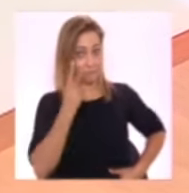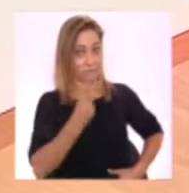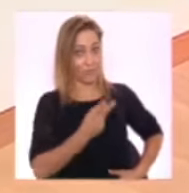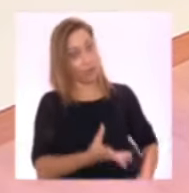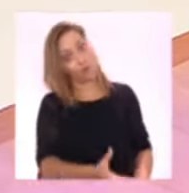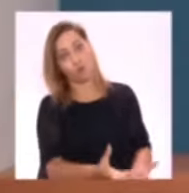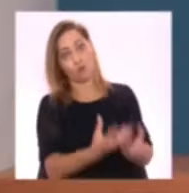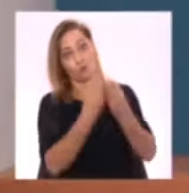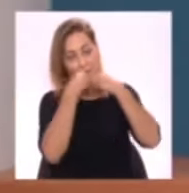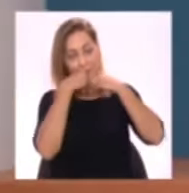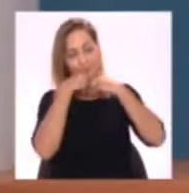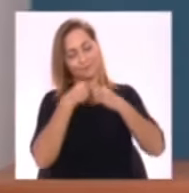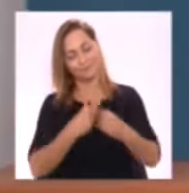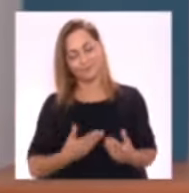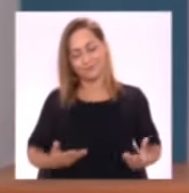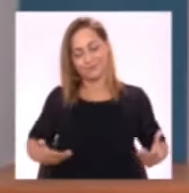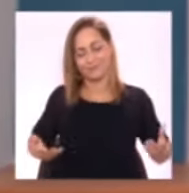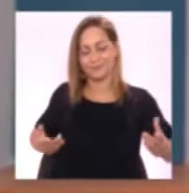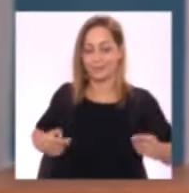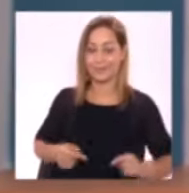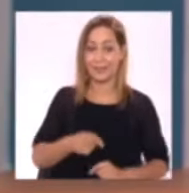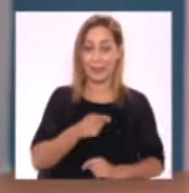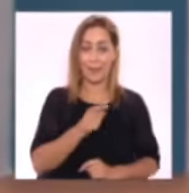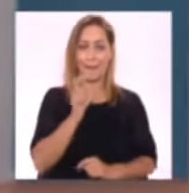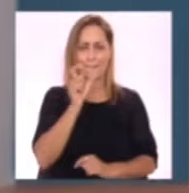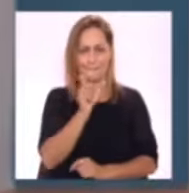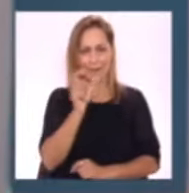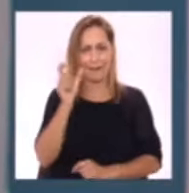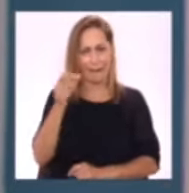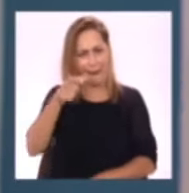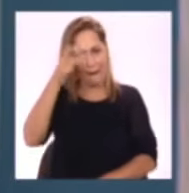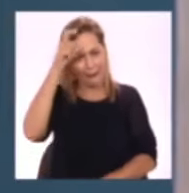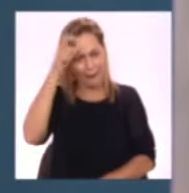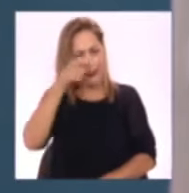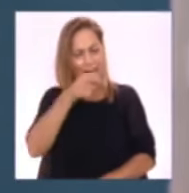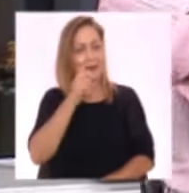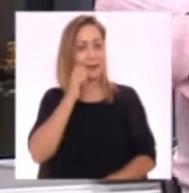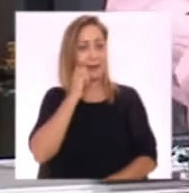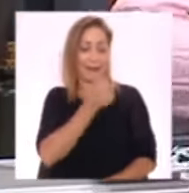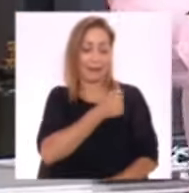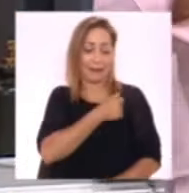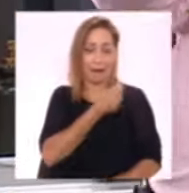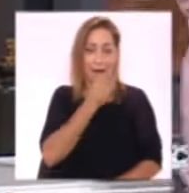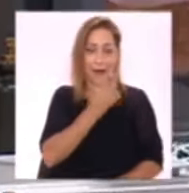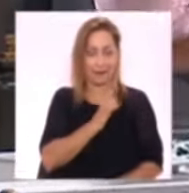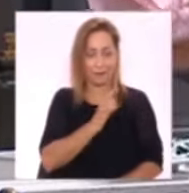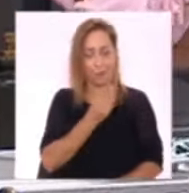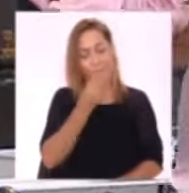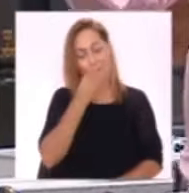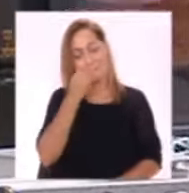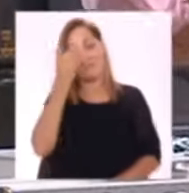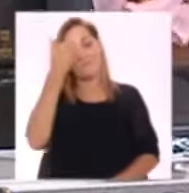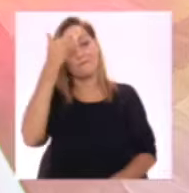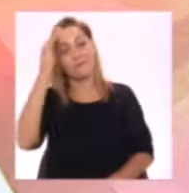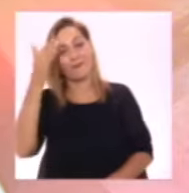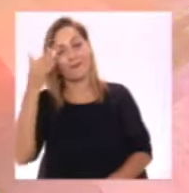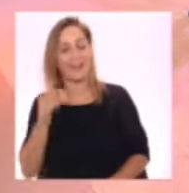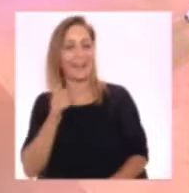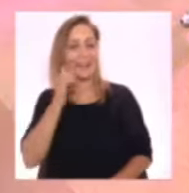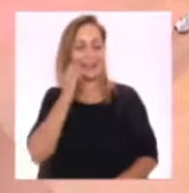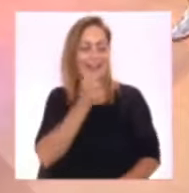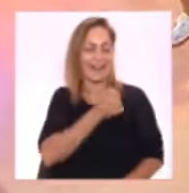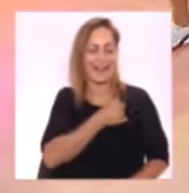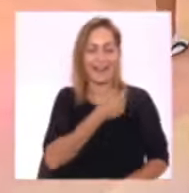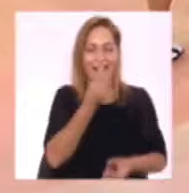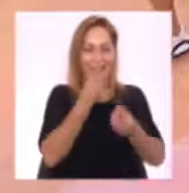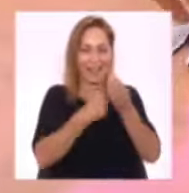devora. São palavras sábias, quem não come em casa, vai comer lá fora. Quem não come